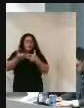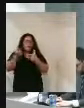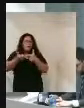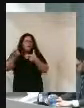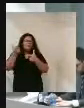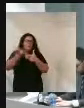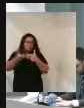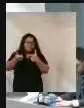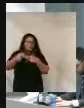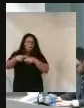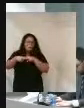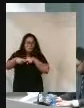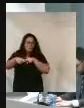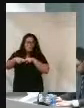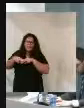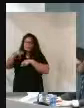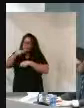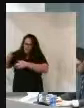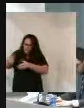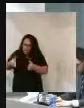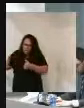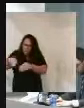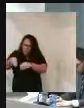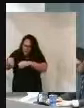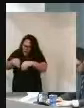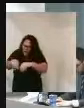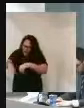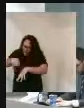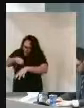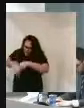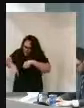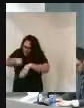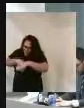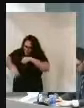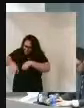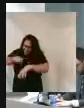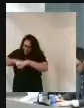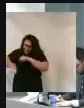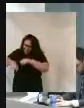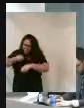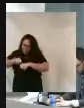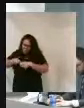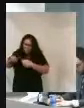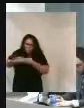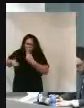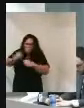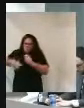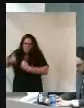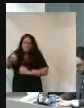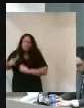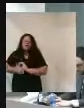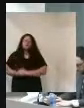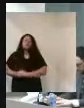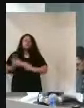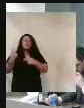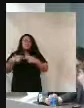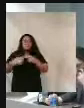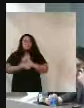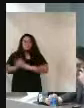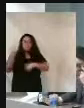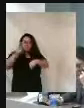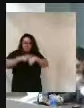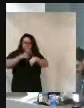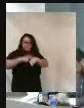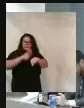areia dos leitos dos rios, né? Então, 75% da composição do vidro é areia, é dióxido de silício. E tem